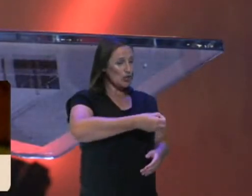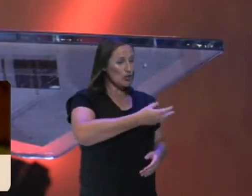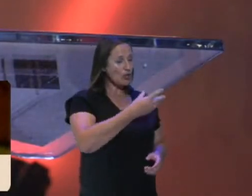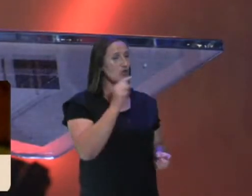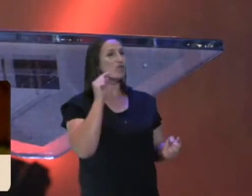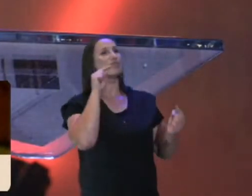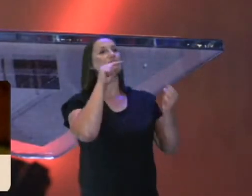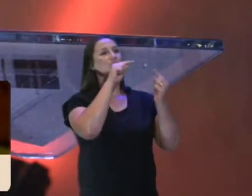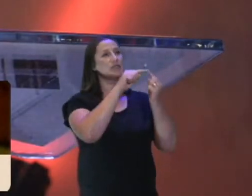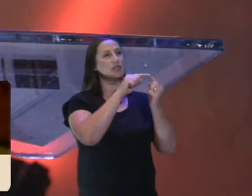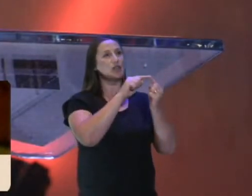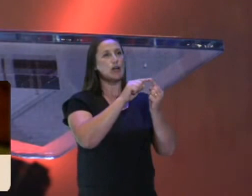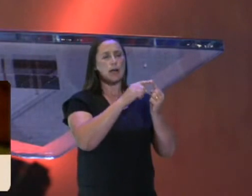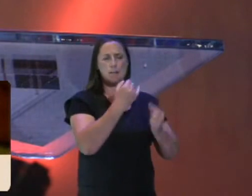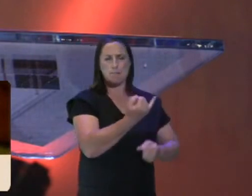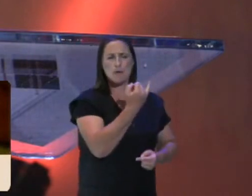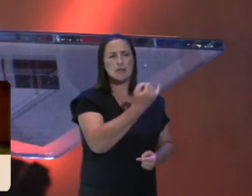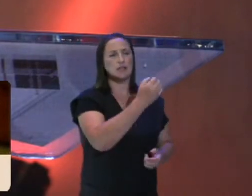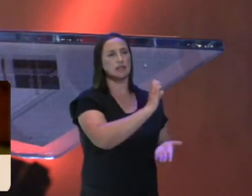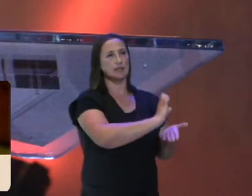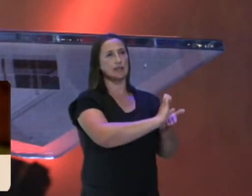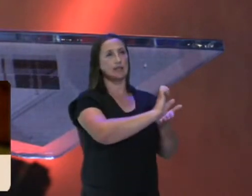Elias? Primeira razão,